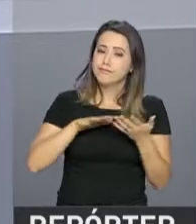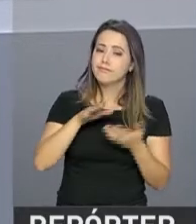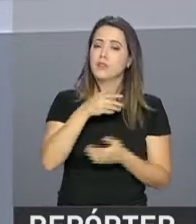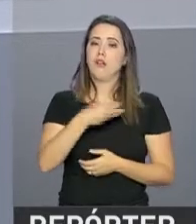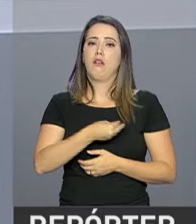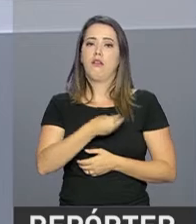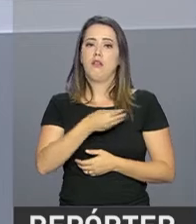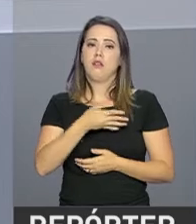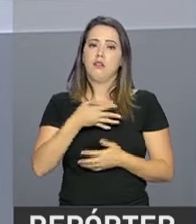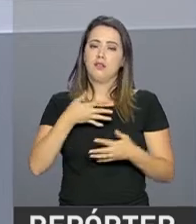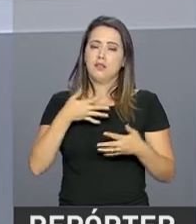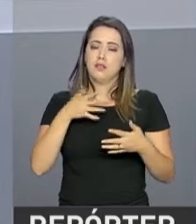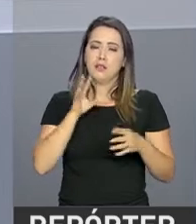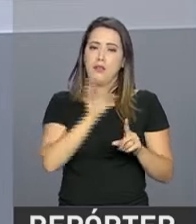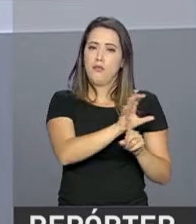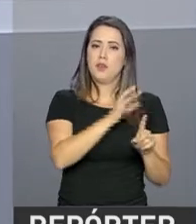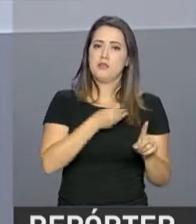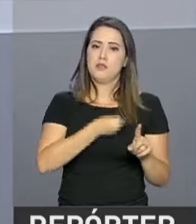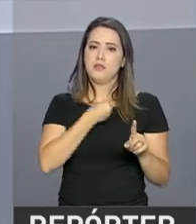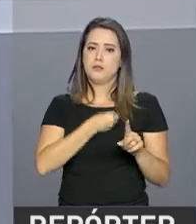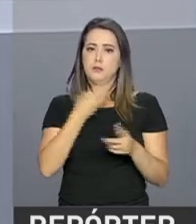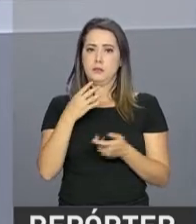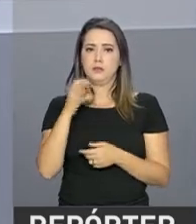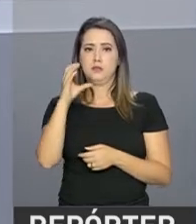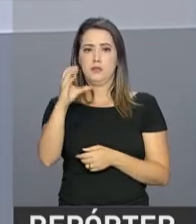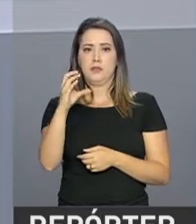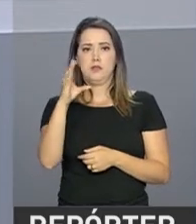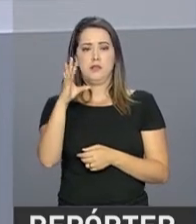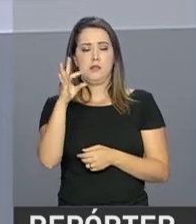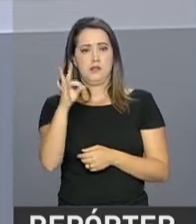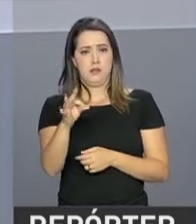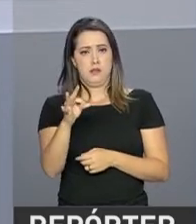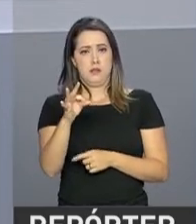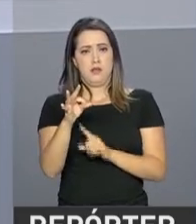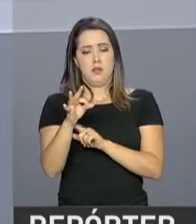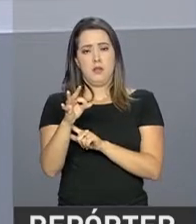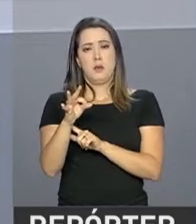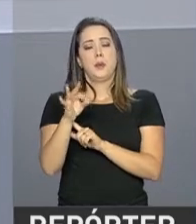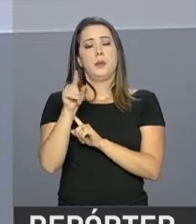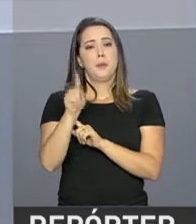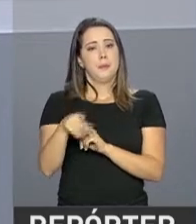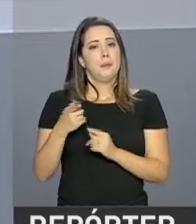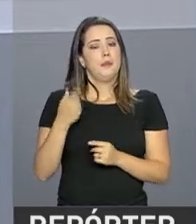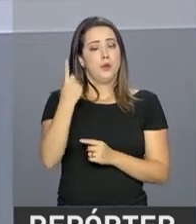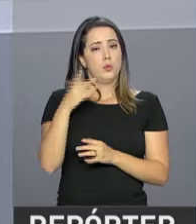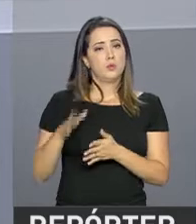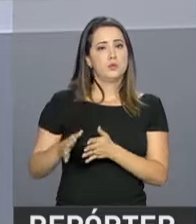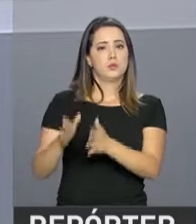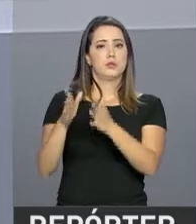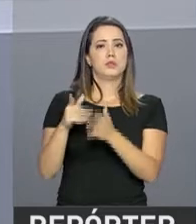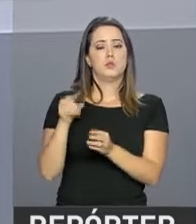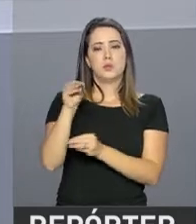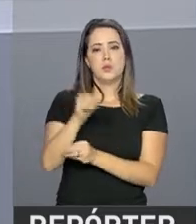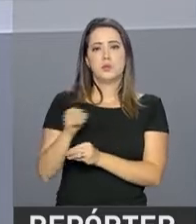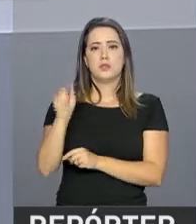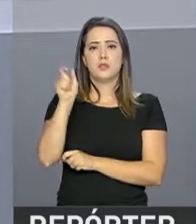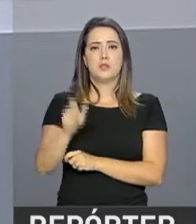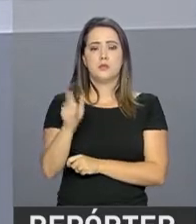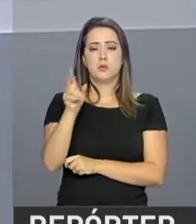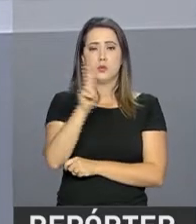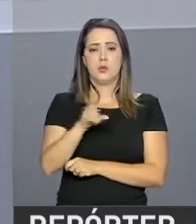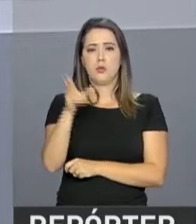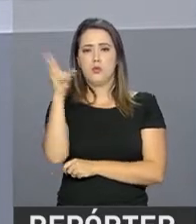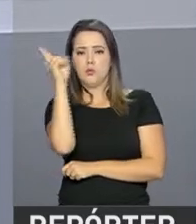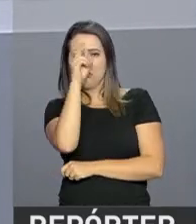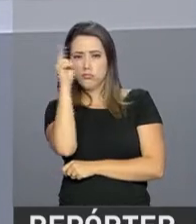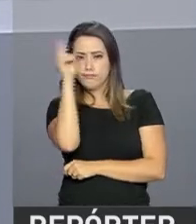muita gente. As comunidades terapêuticas foram escolhidas pelo governo como uma das saídas possíveis para o tratamento dos usuários de álcool